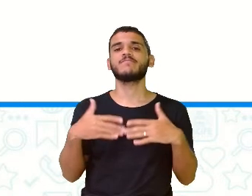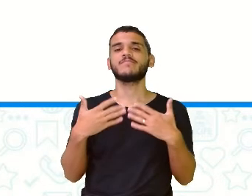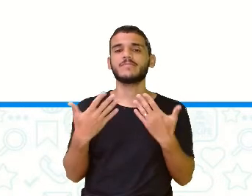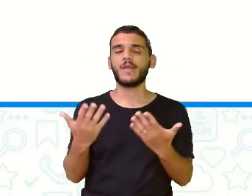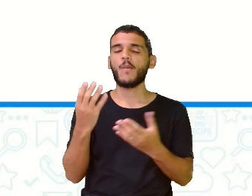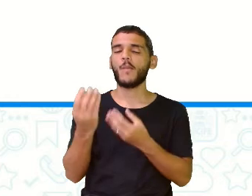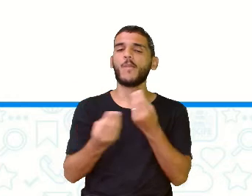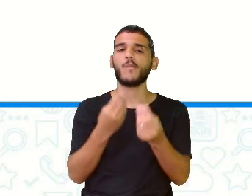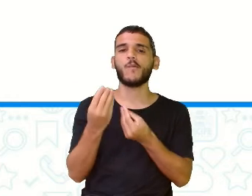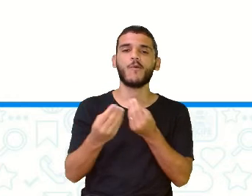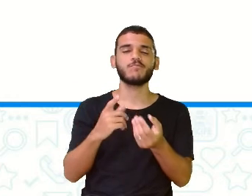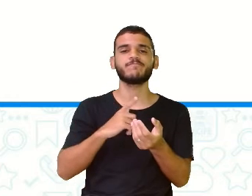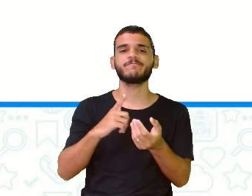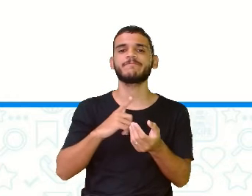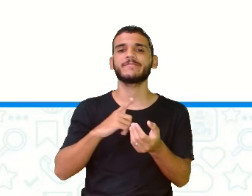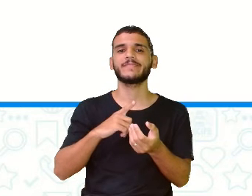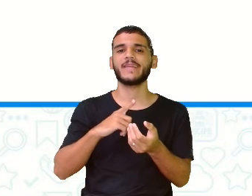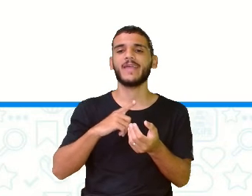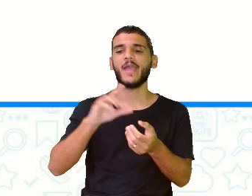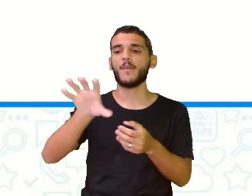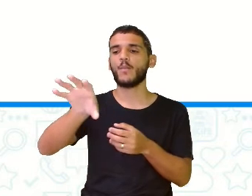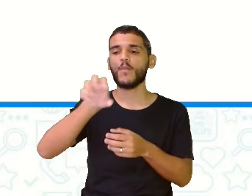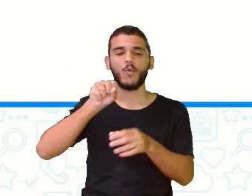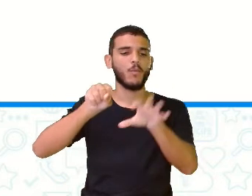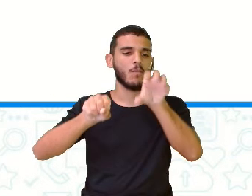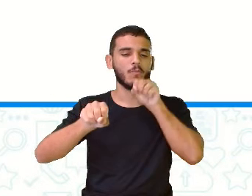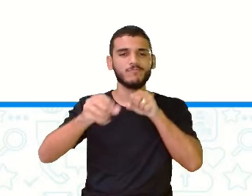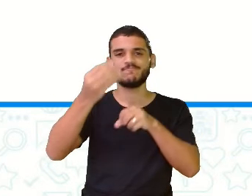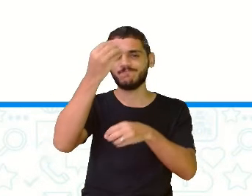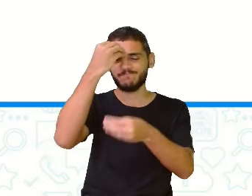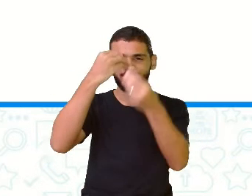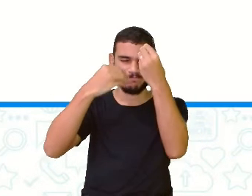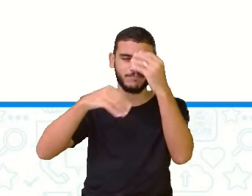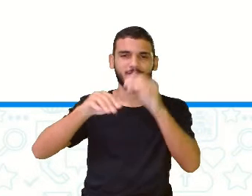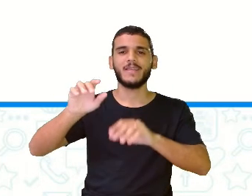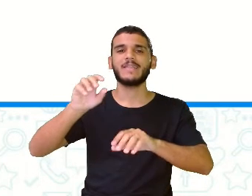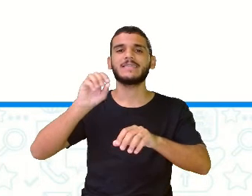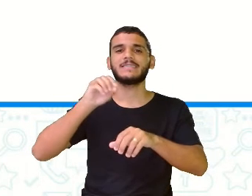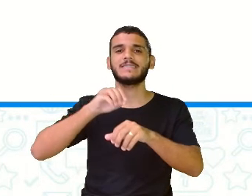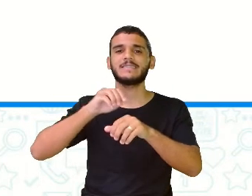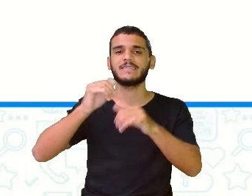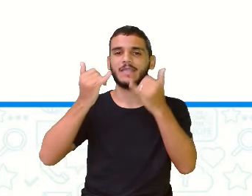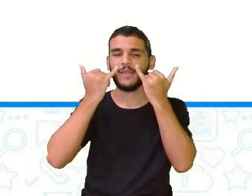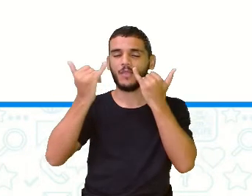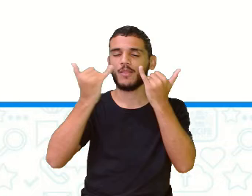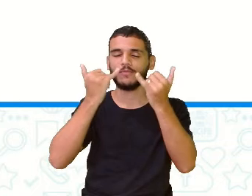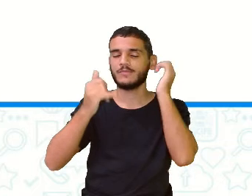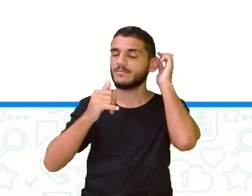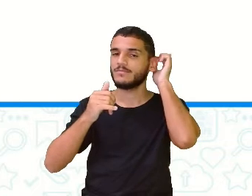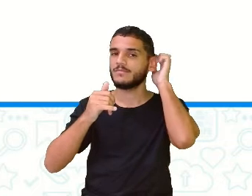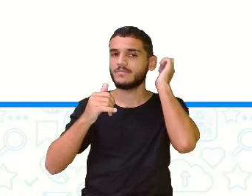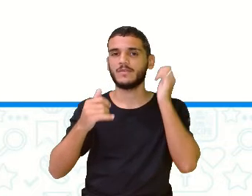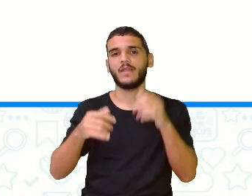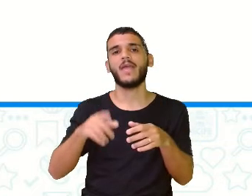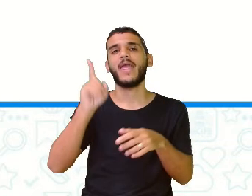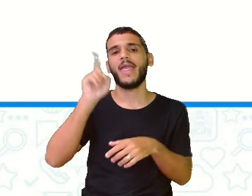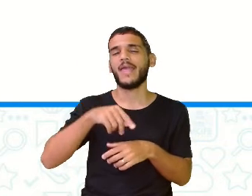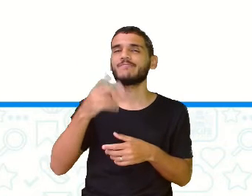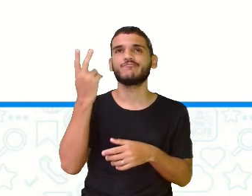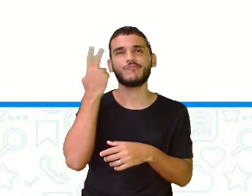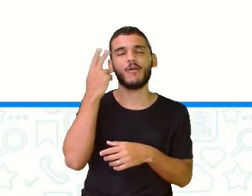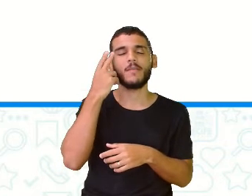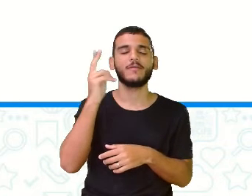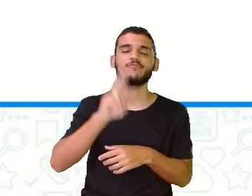A reportagem é mais frequente em revistas, em edições específicas de jornais, publicadas geralmente